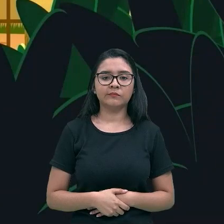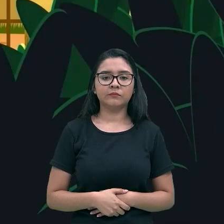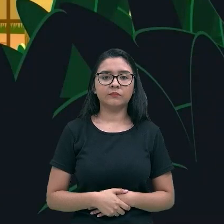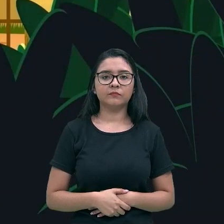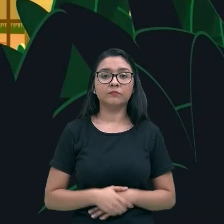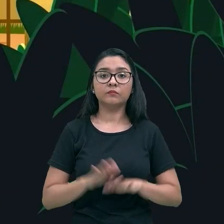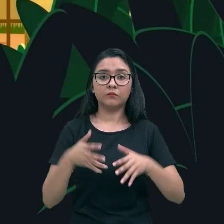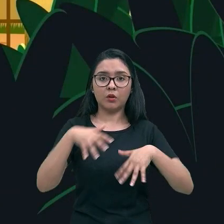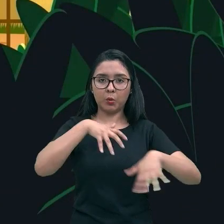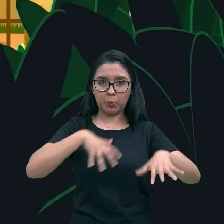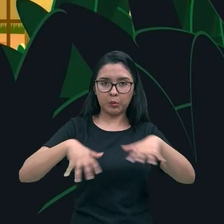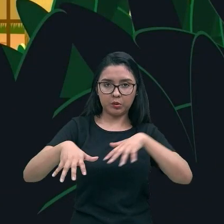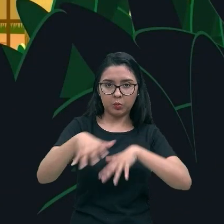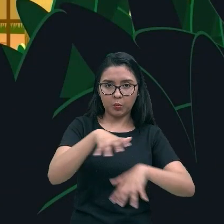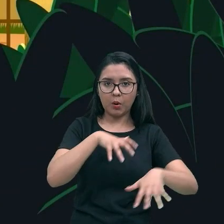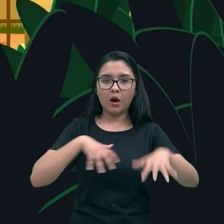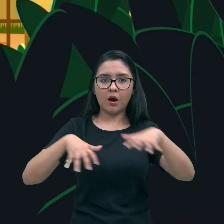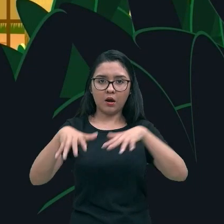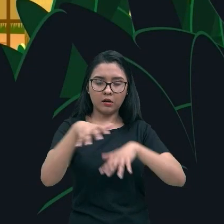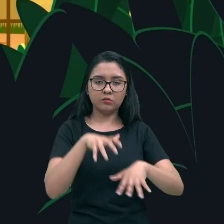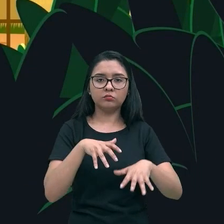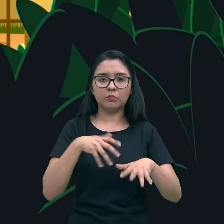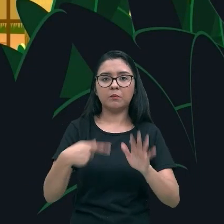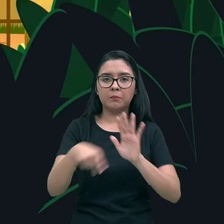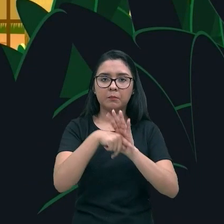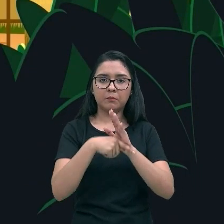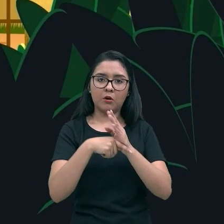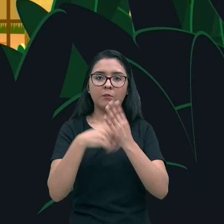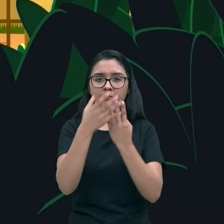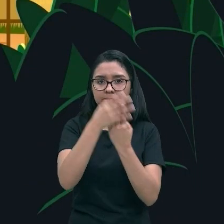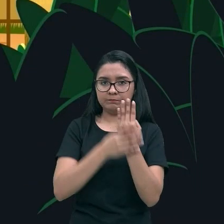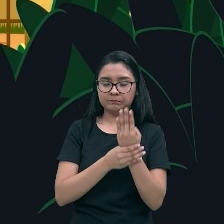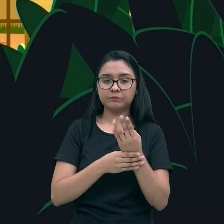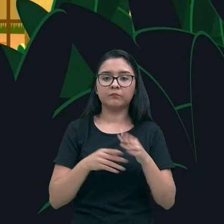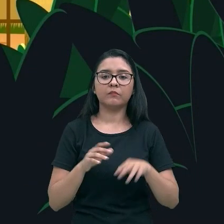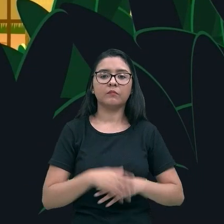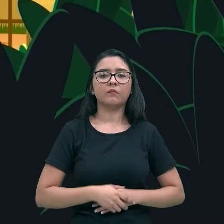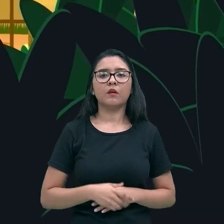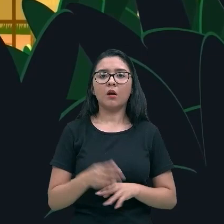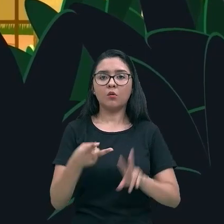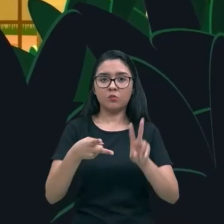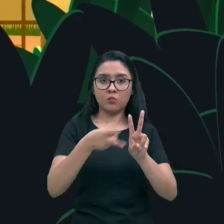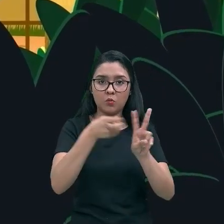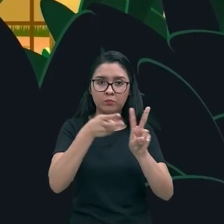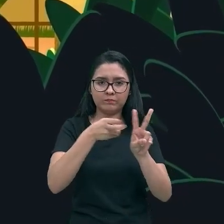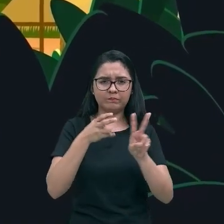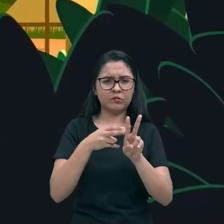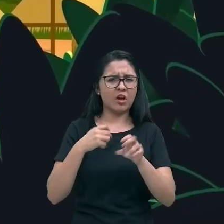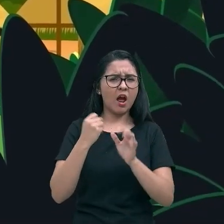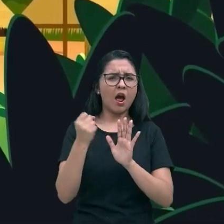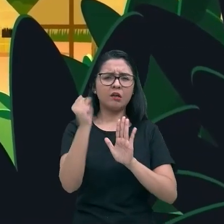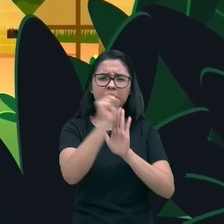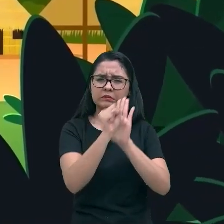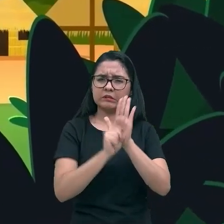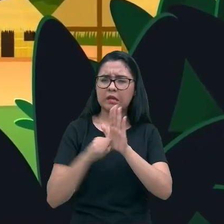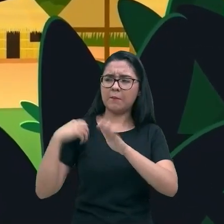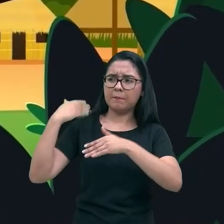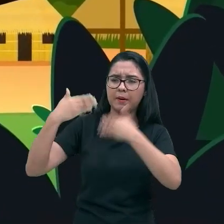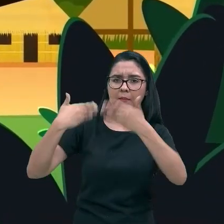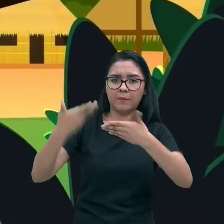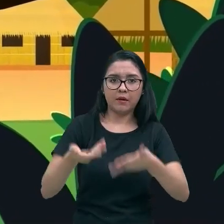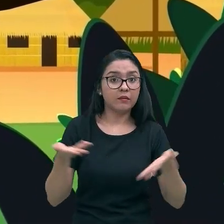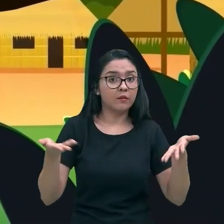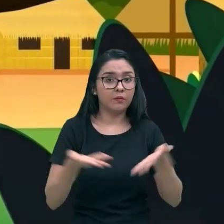O ritual conhecido como Walmate é praticado pelo Saterê Maué há séculos.